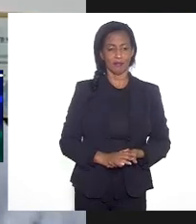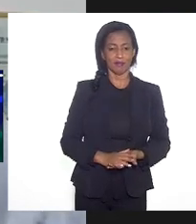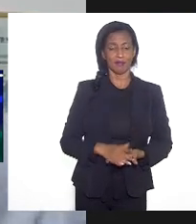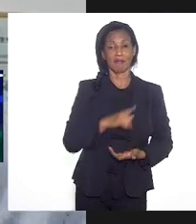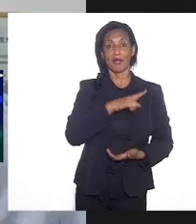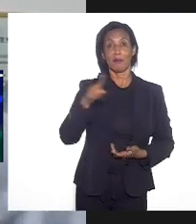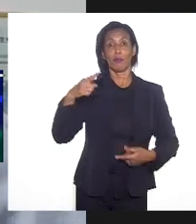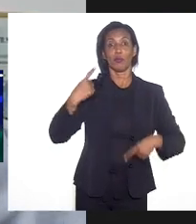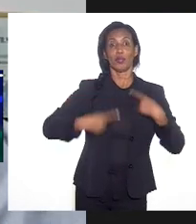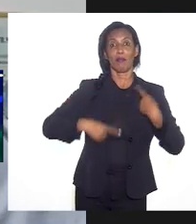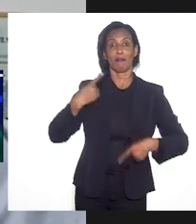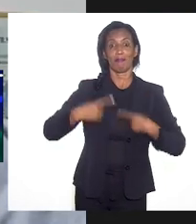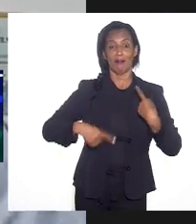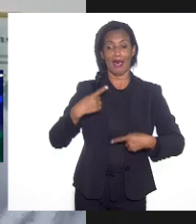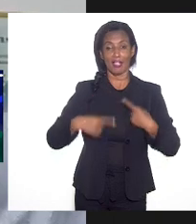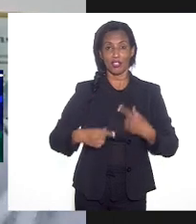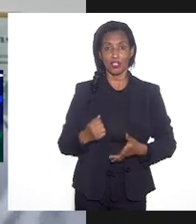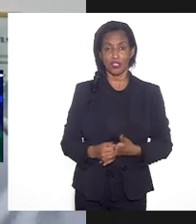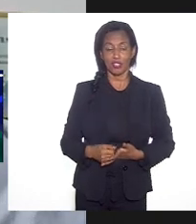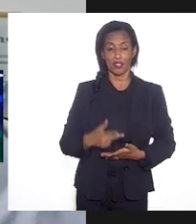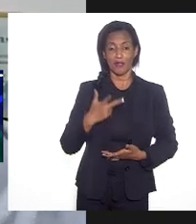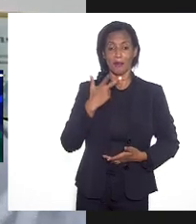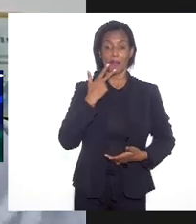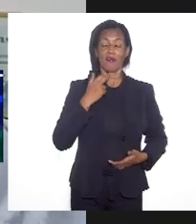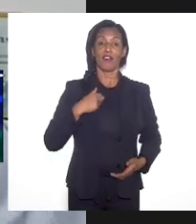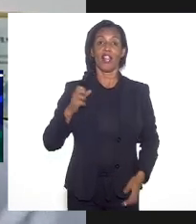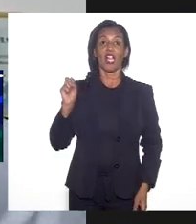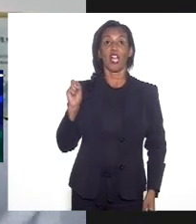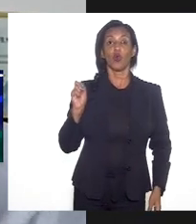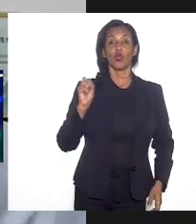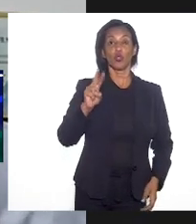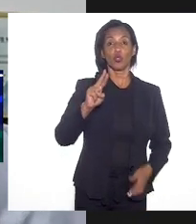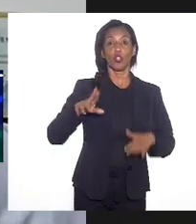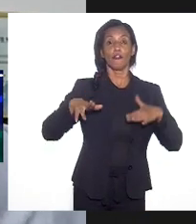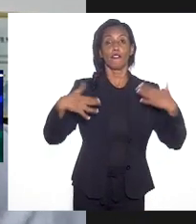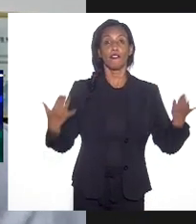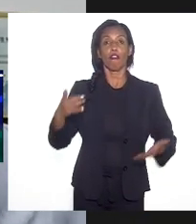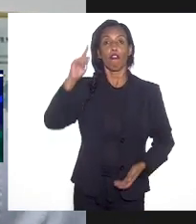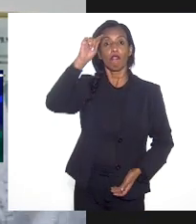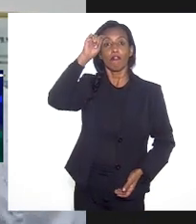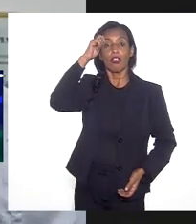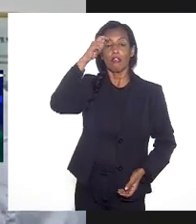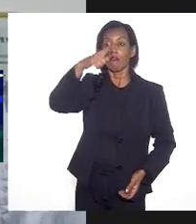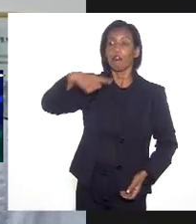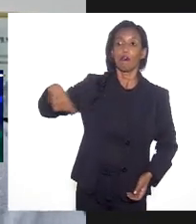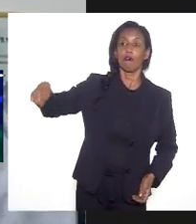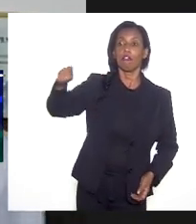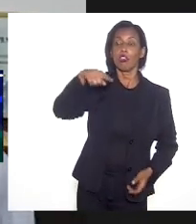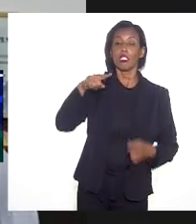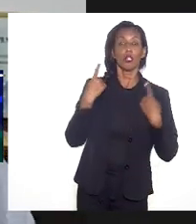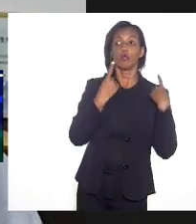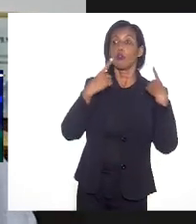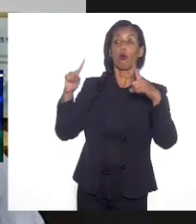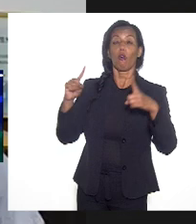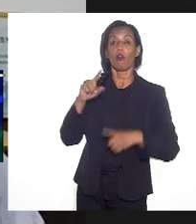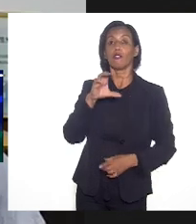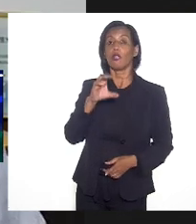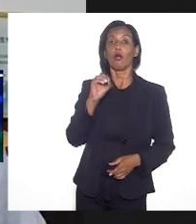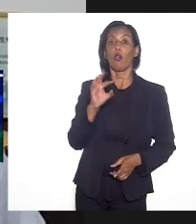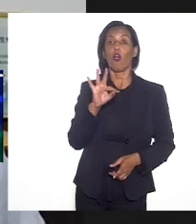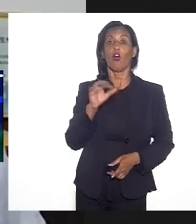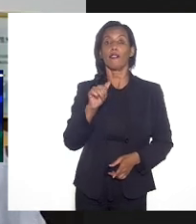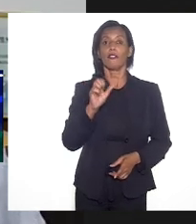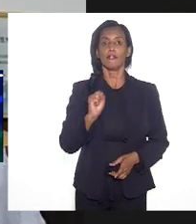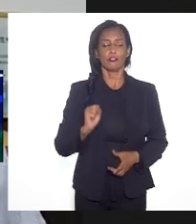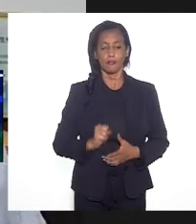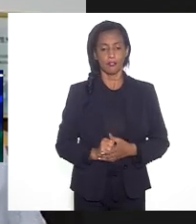esse debate, para dizer: eu sou tão negro quanto vocês e eu sou contra cotas.